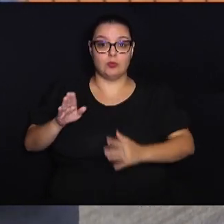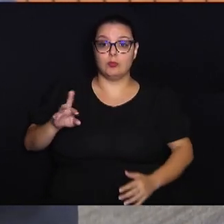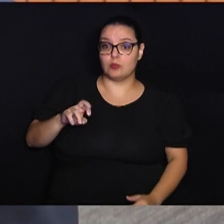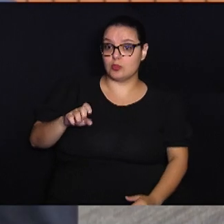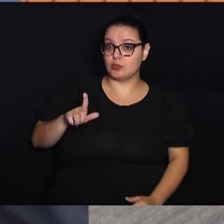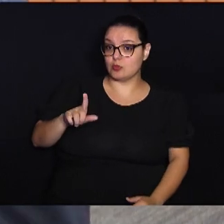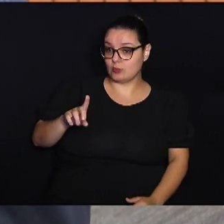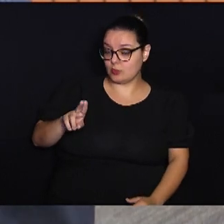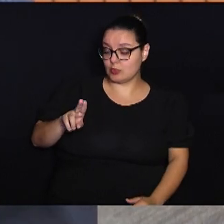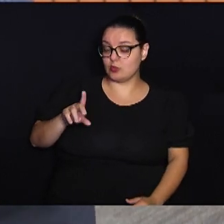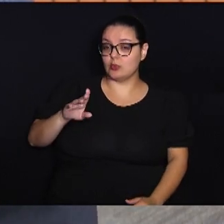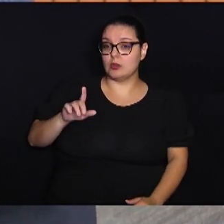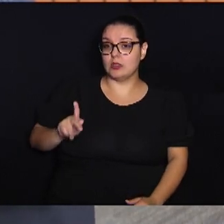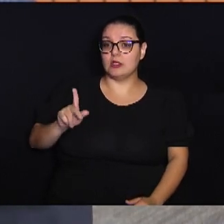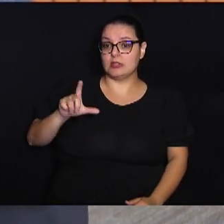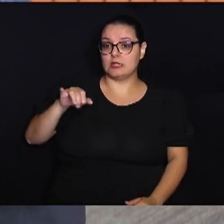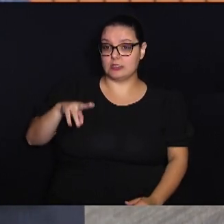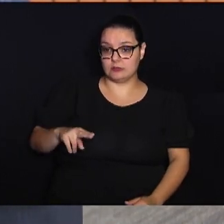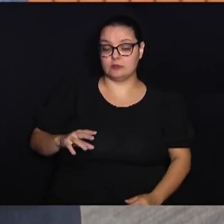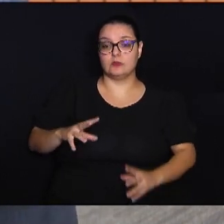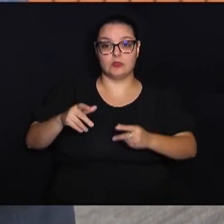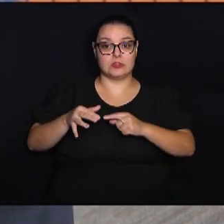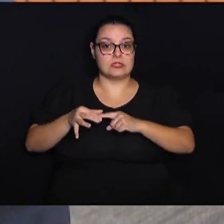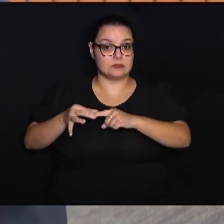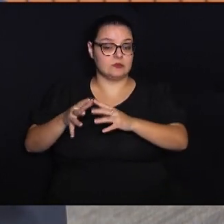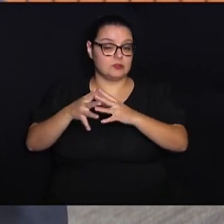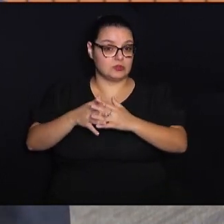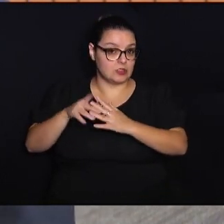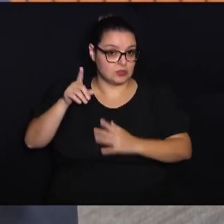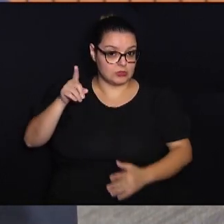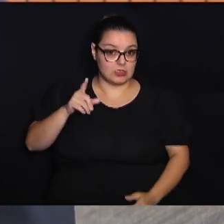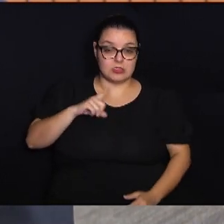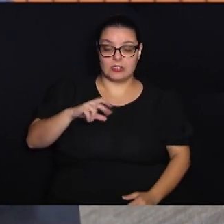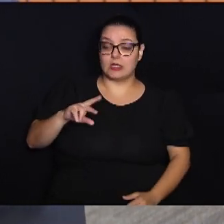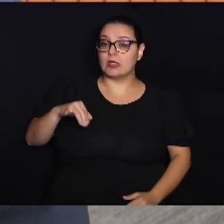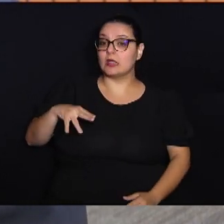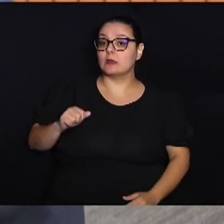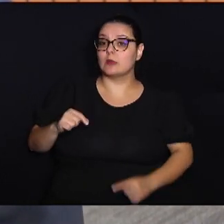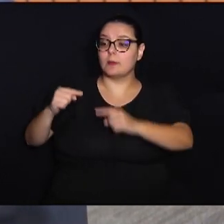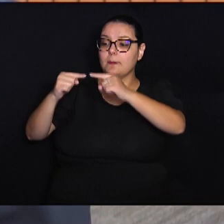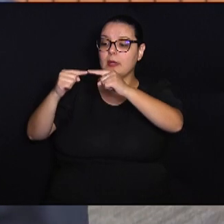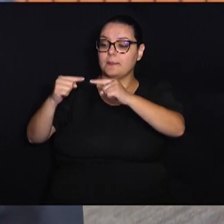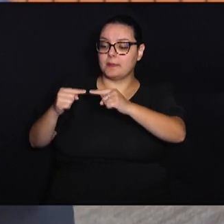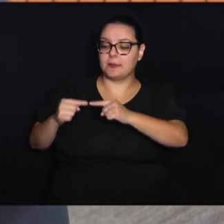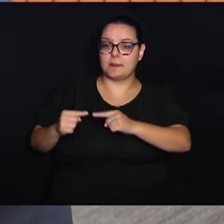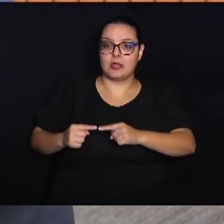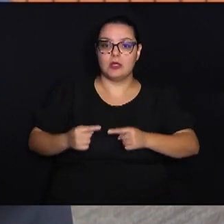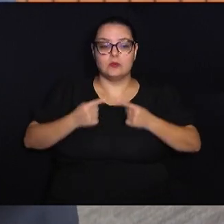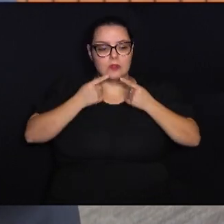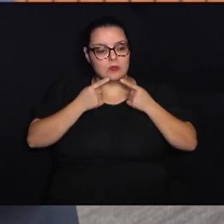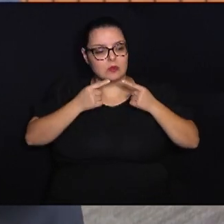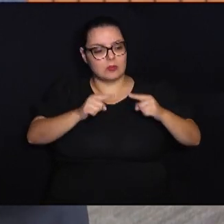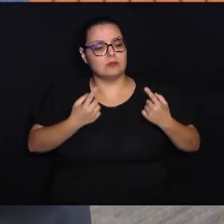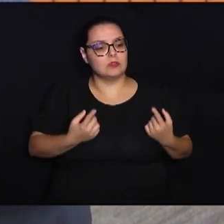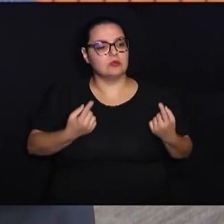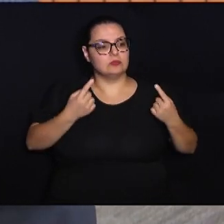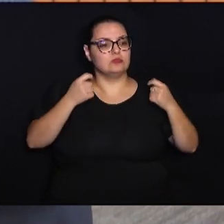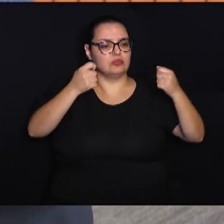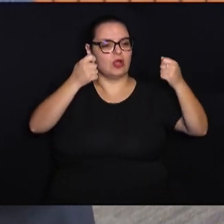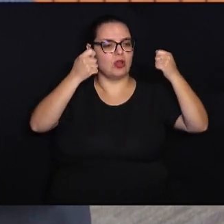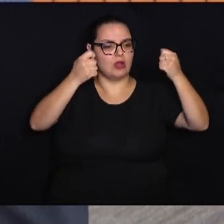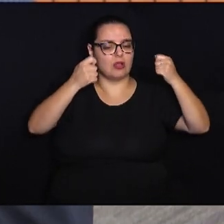o programa Escola Cívico-Militar na Rede Municipal de Ensino de Campinas. Que é a população de Campinas, em